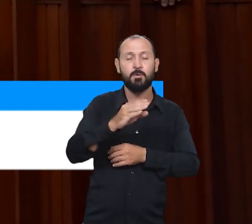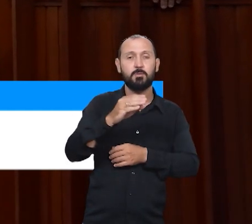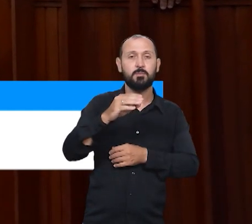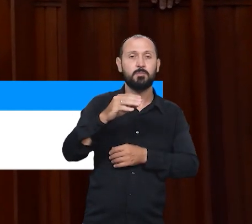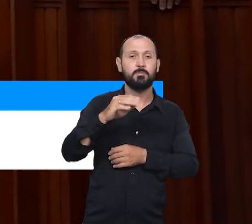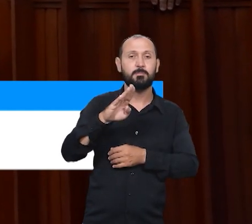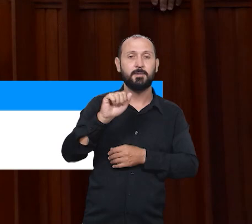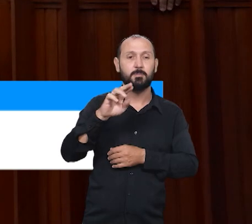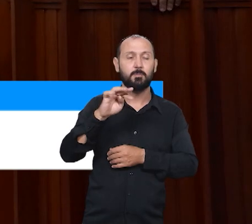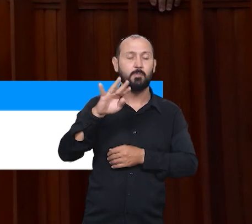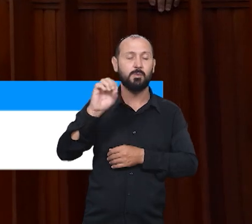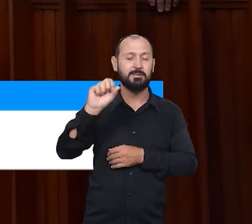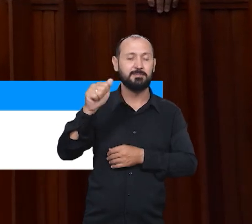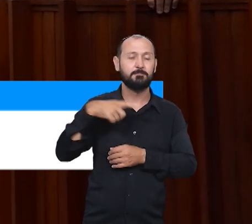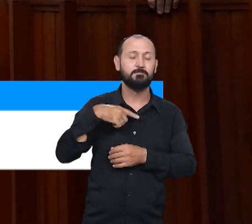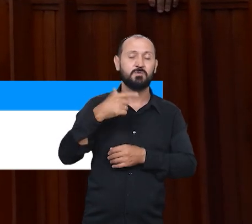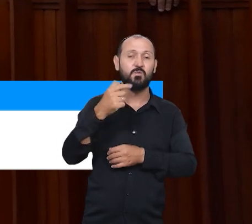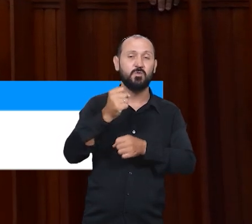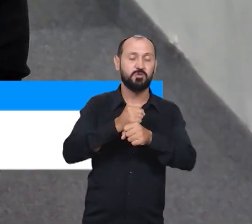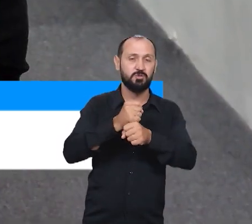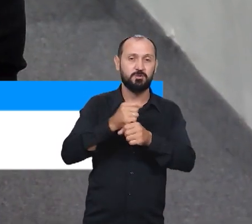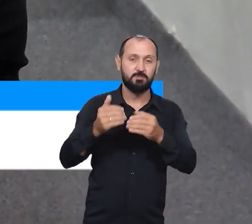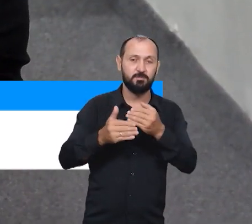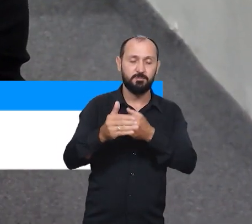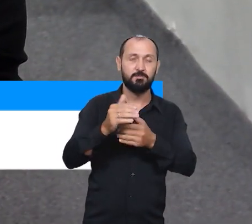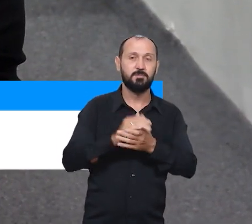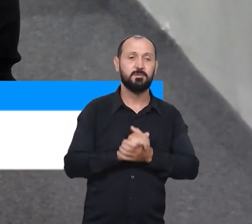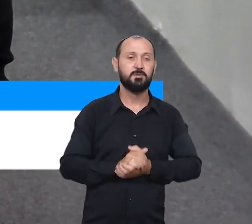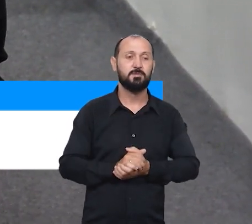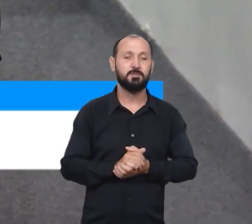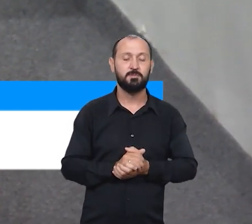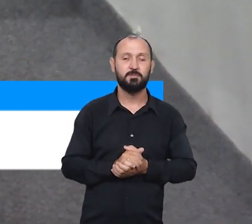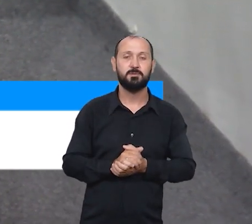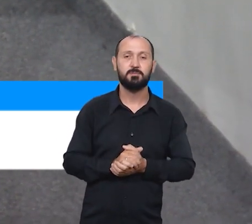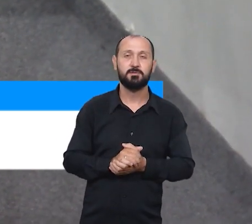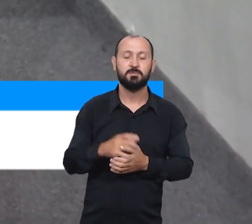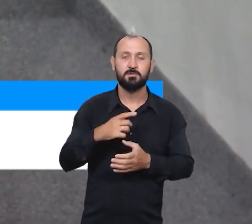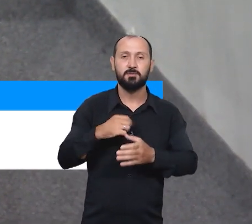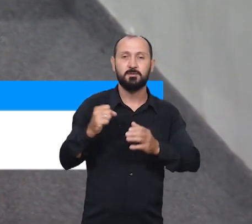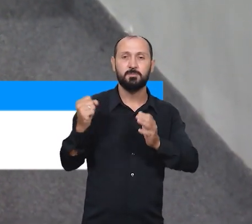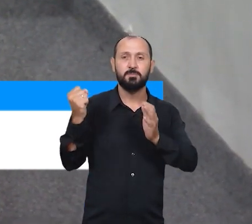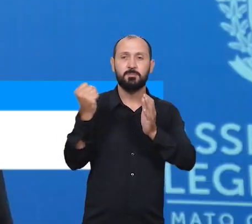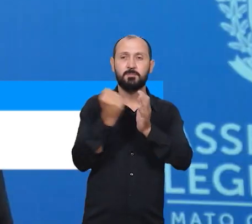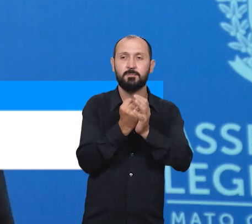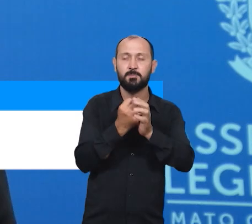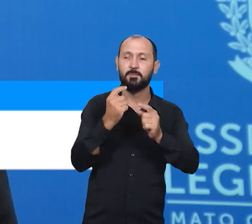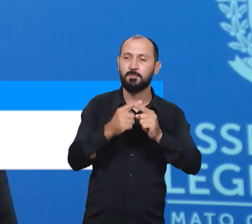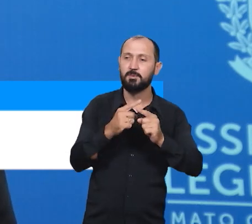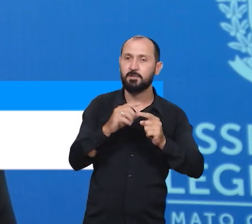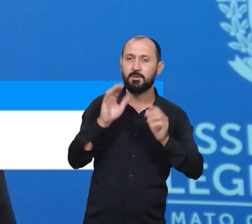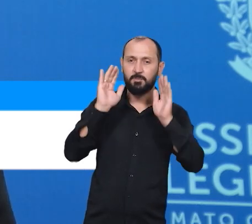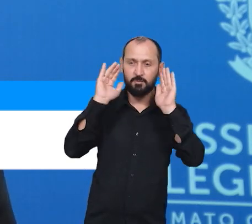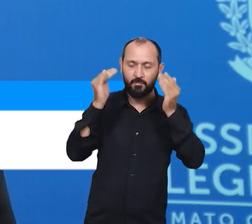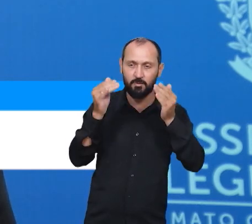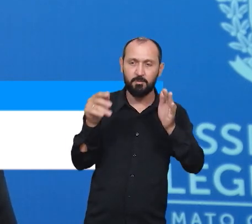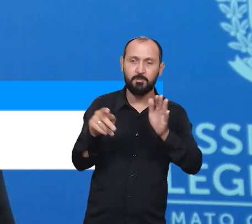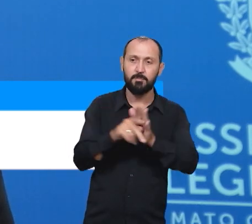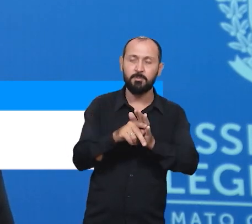de Amarildo Cruz, Paulo Barbosa, que o acompanhou por mais de 20 anos. Ele conseguiu deixar